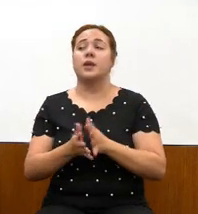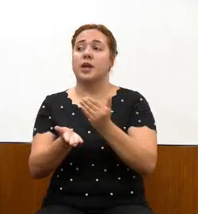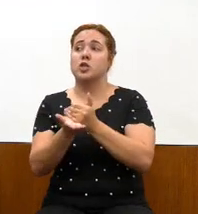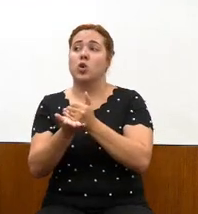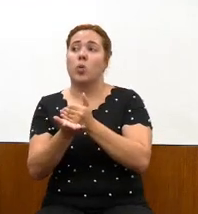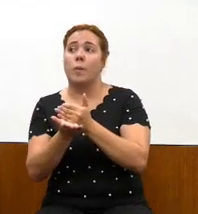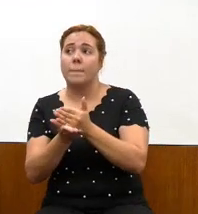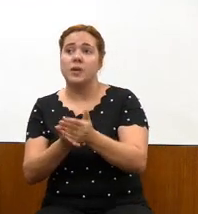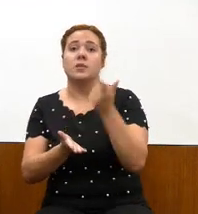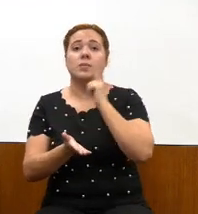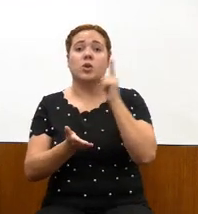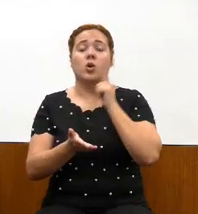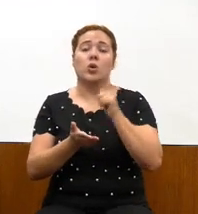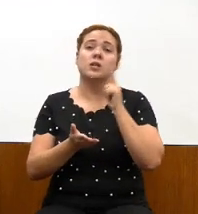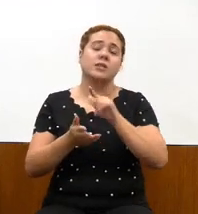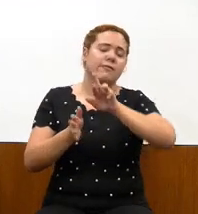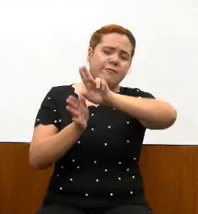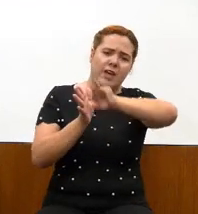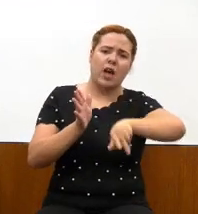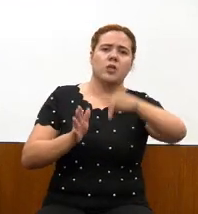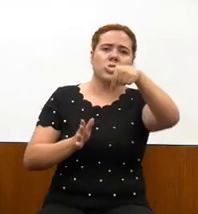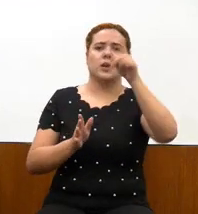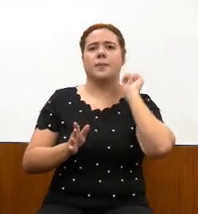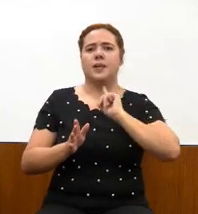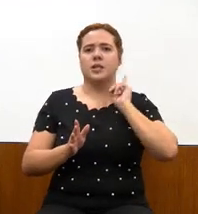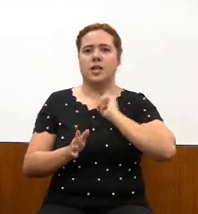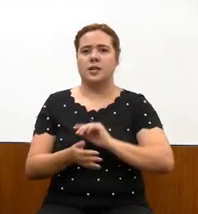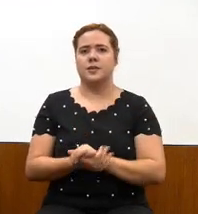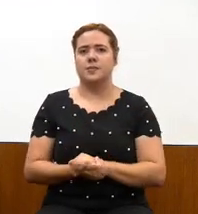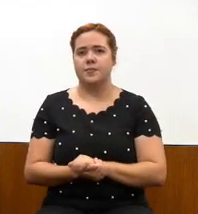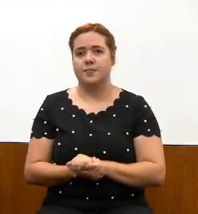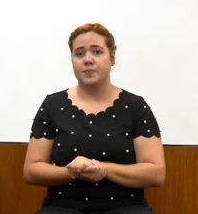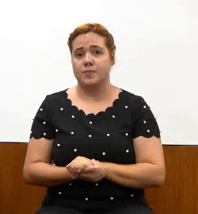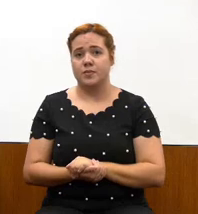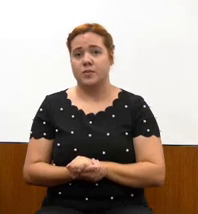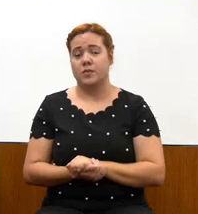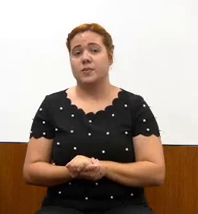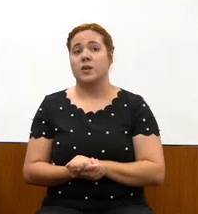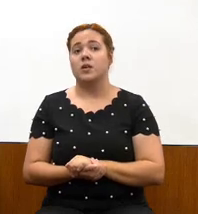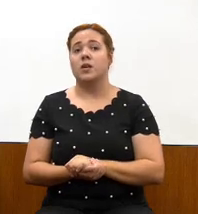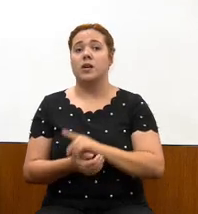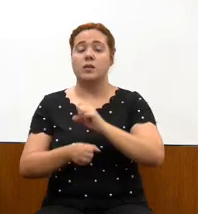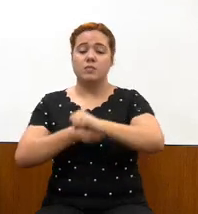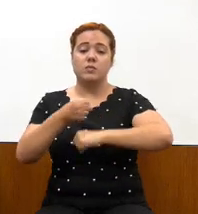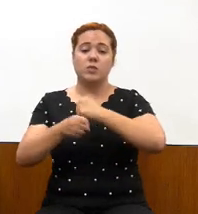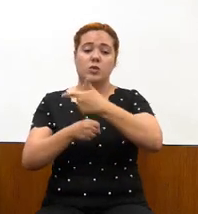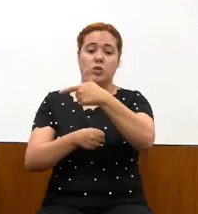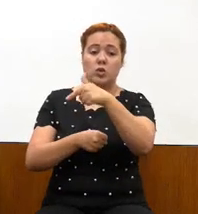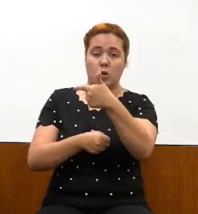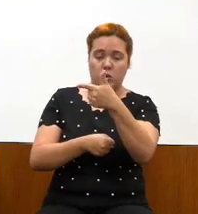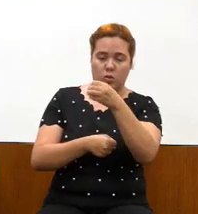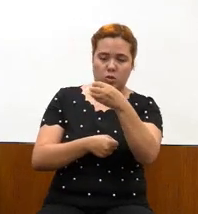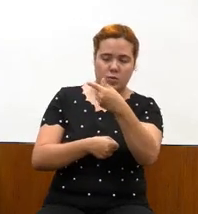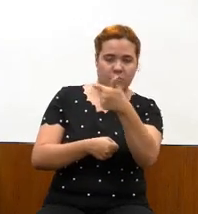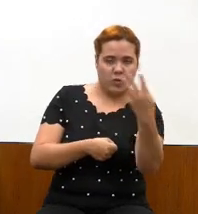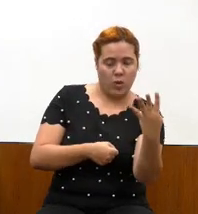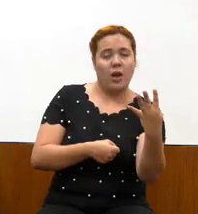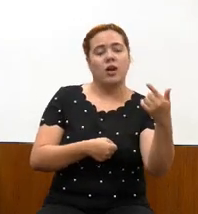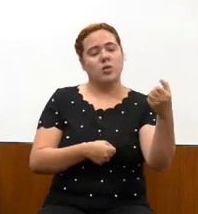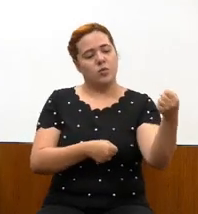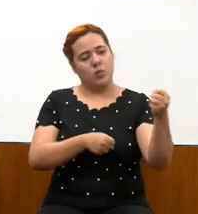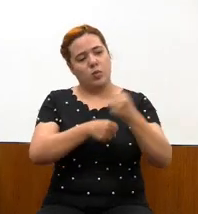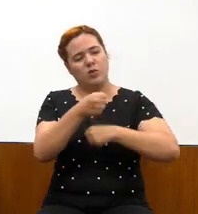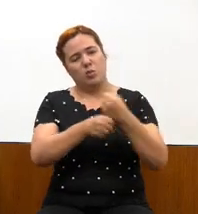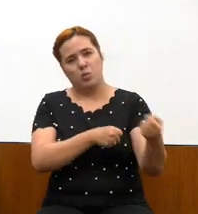de muitas conquistas para Minas Gerais. Desejo a todos um 2024 repleto de avanços